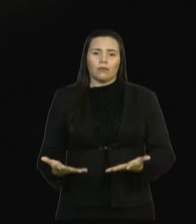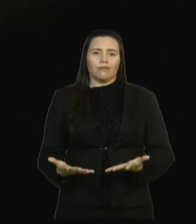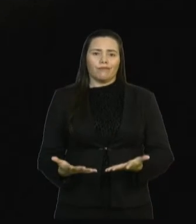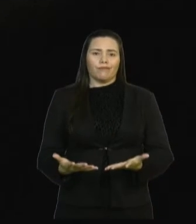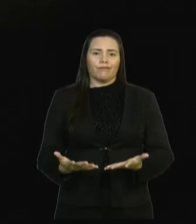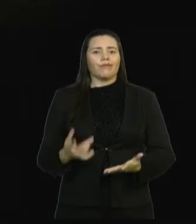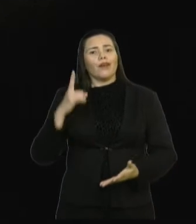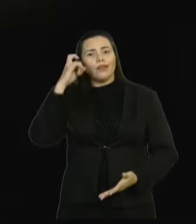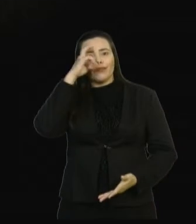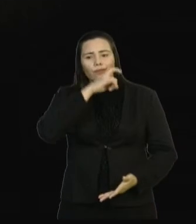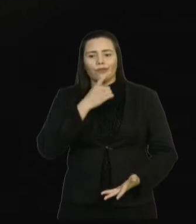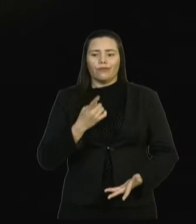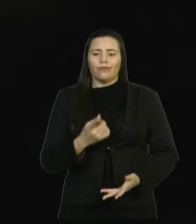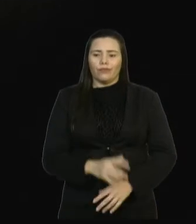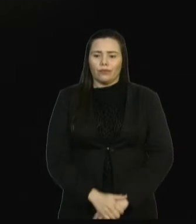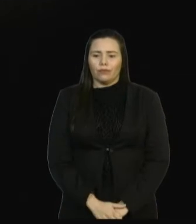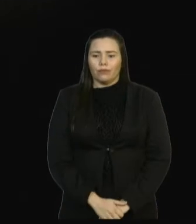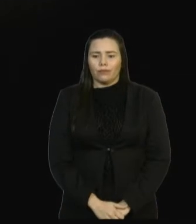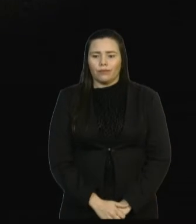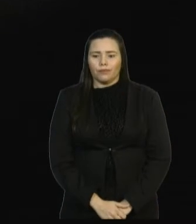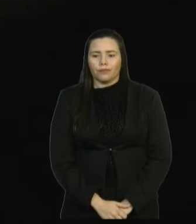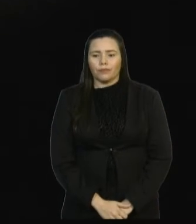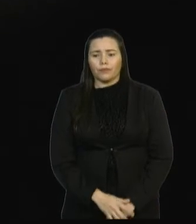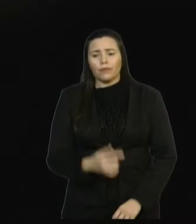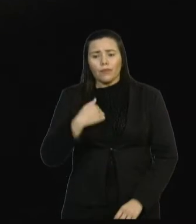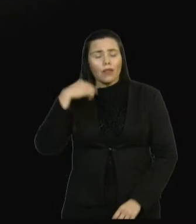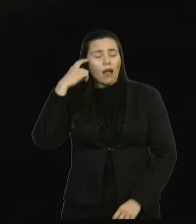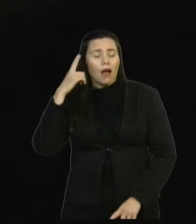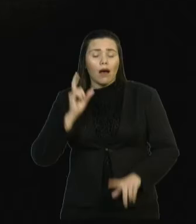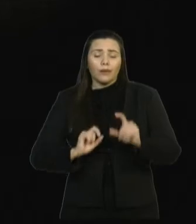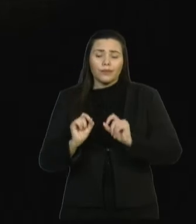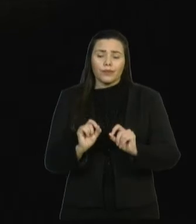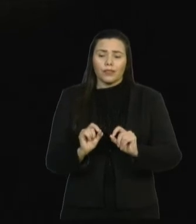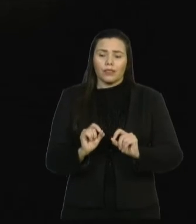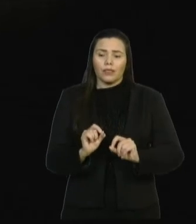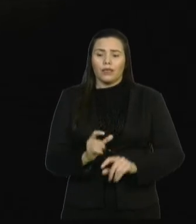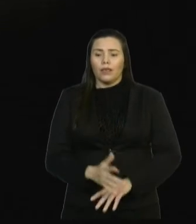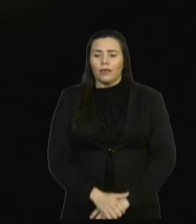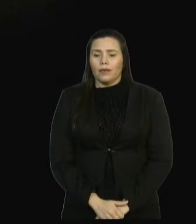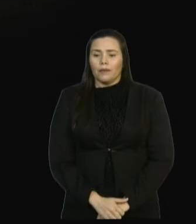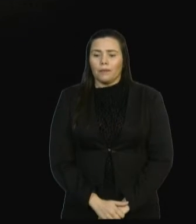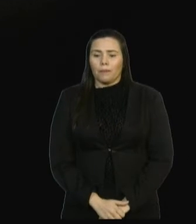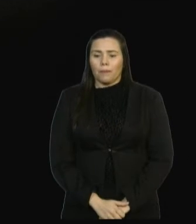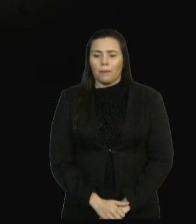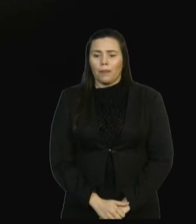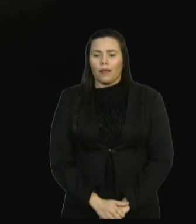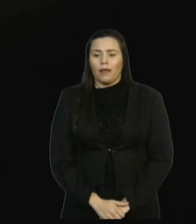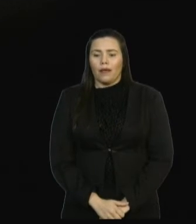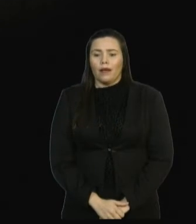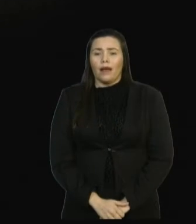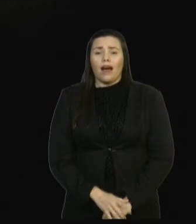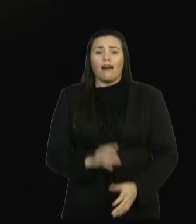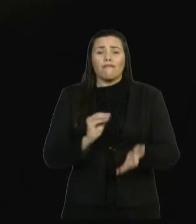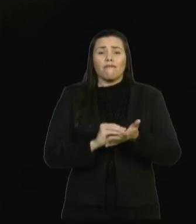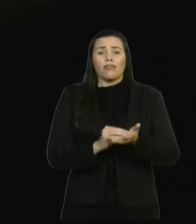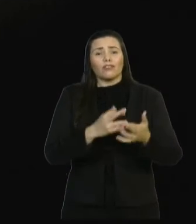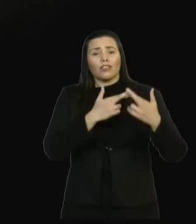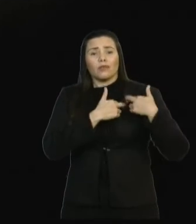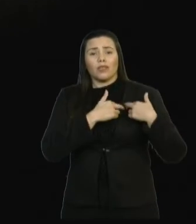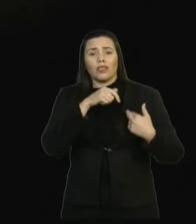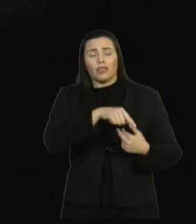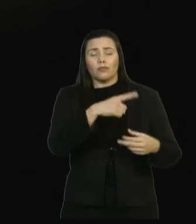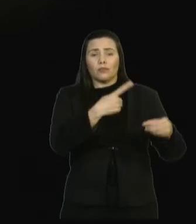da necessidade de dar uma certidão, de ser emitido uma certidão. Mas não para por aí, é responsabilidade do